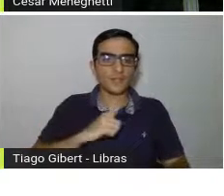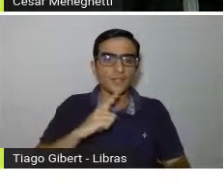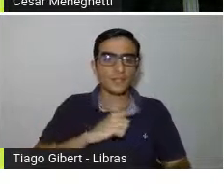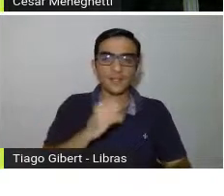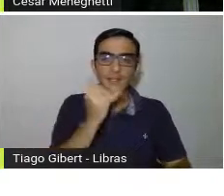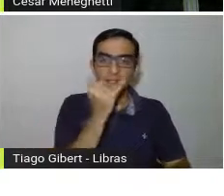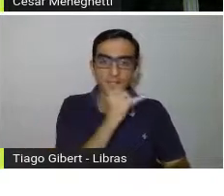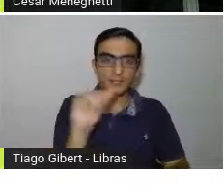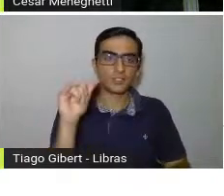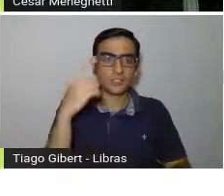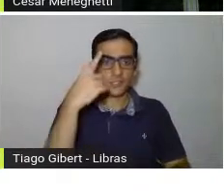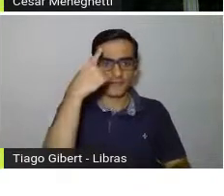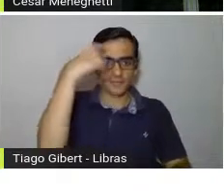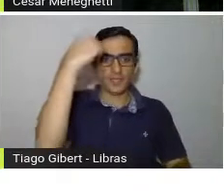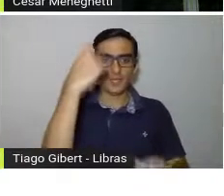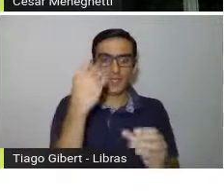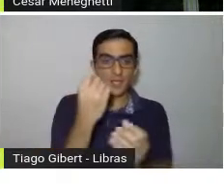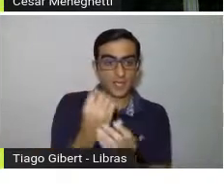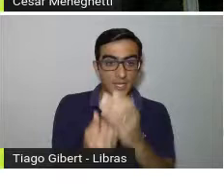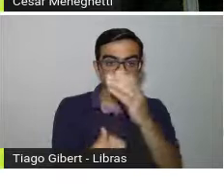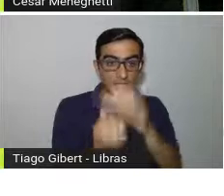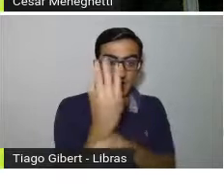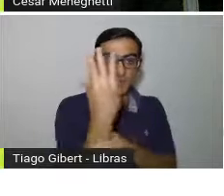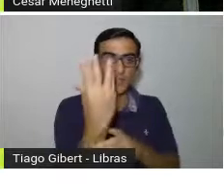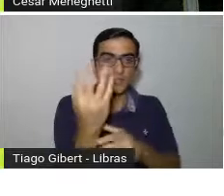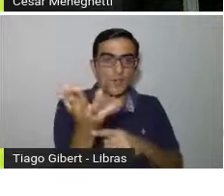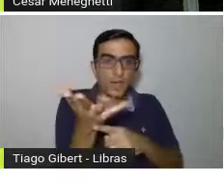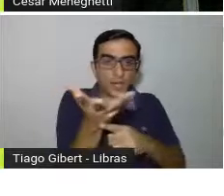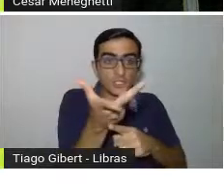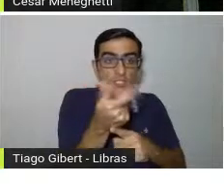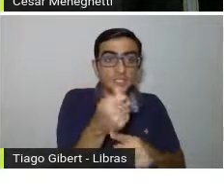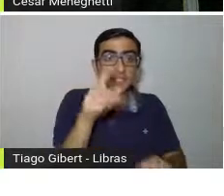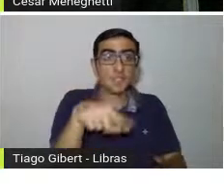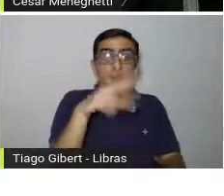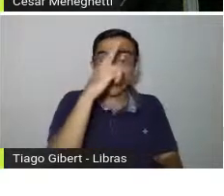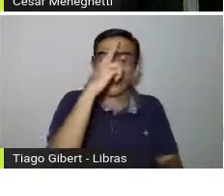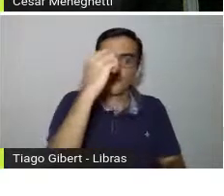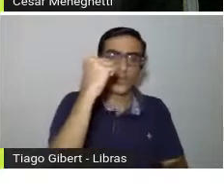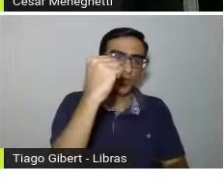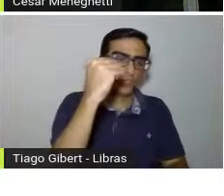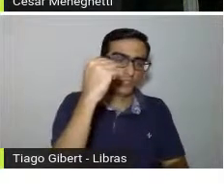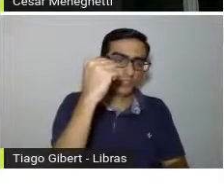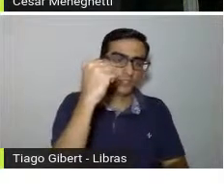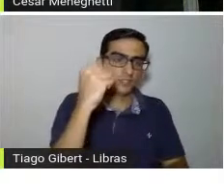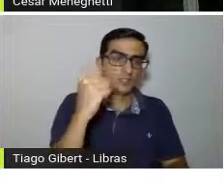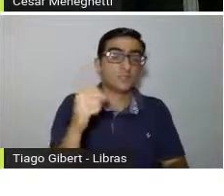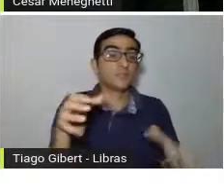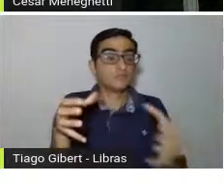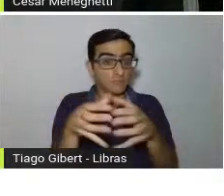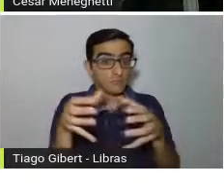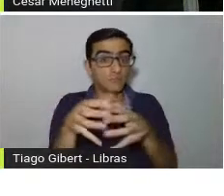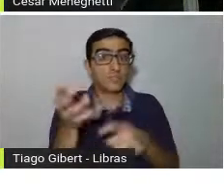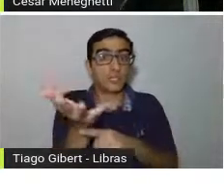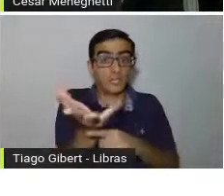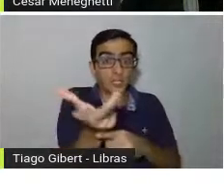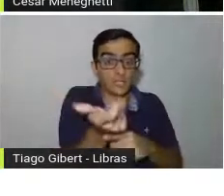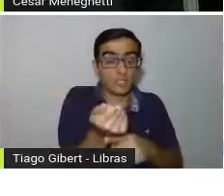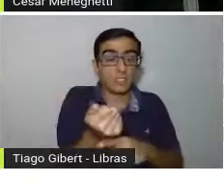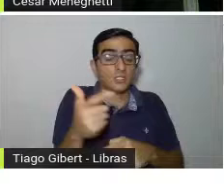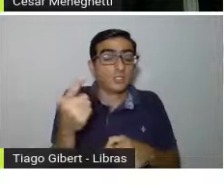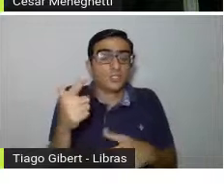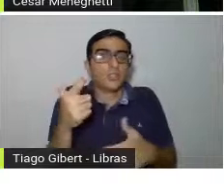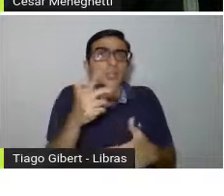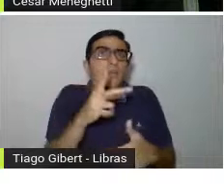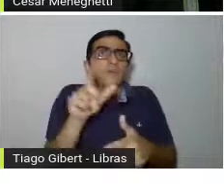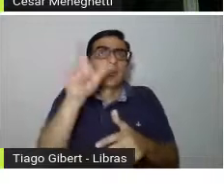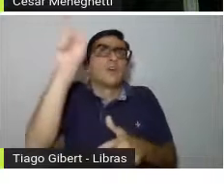do criador, do artista é muito forte às vezes. E no, nesse caso, os artistas com disabilidade, que não tem parâmetro nenhum de